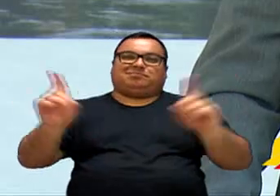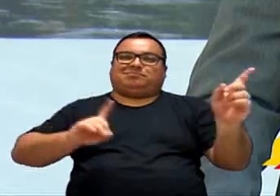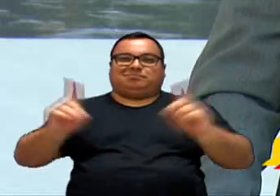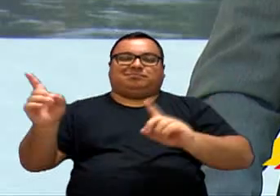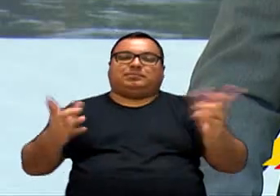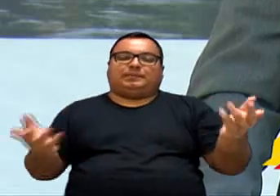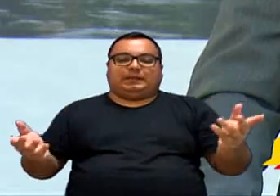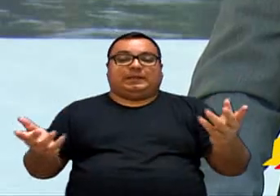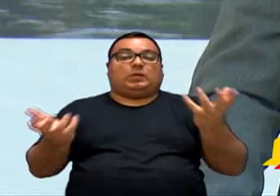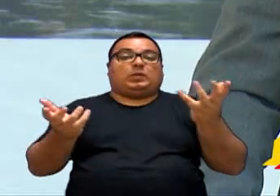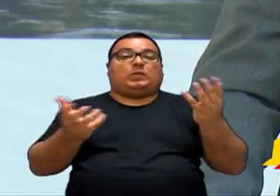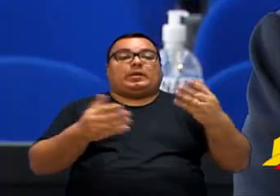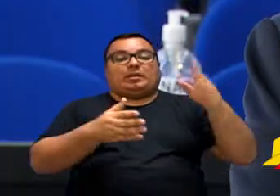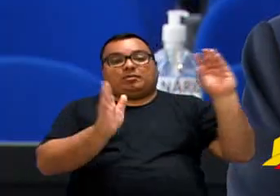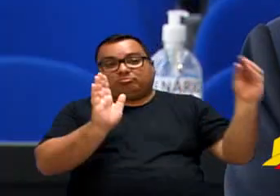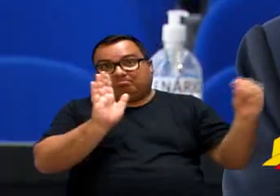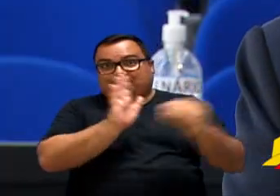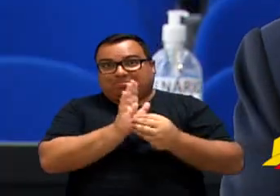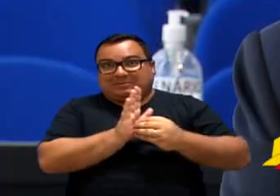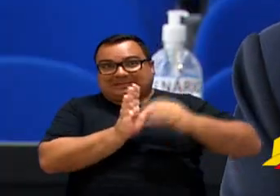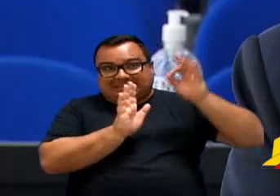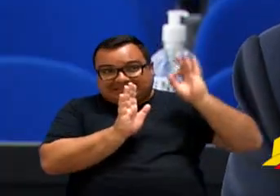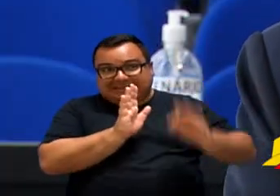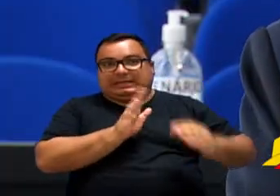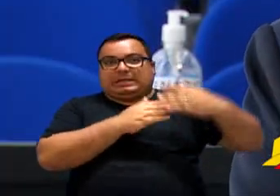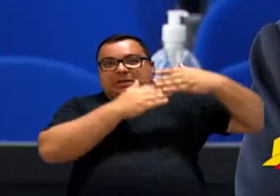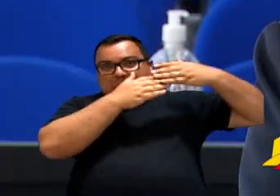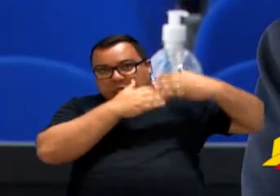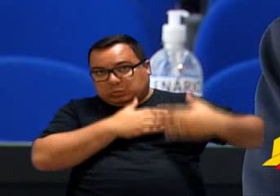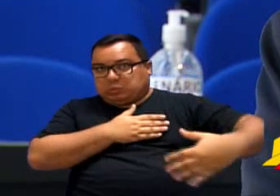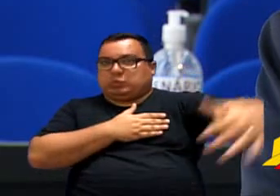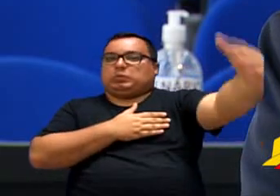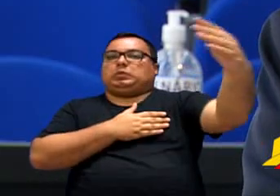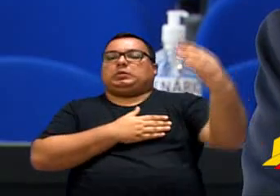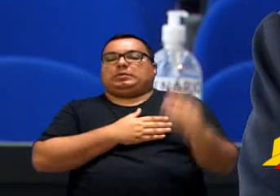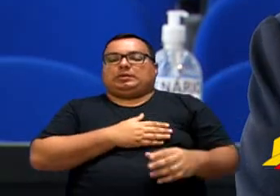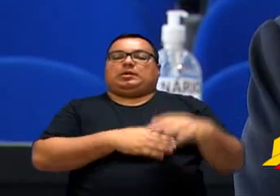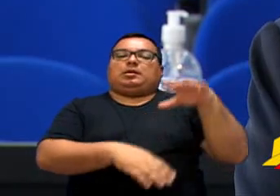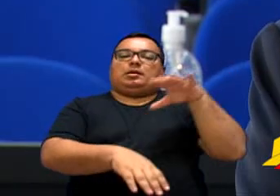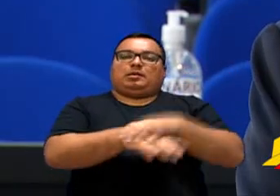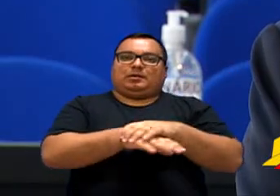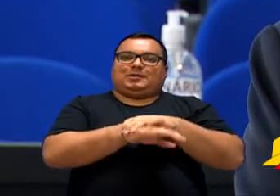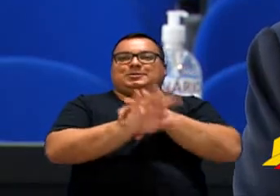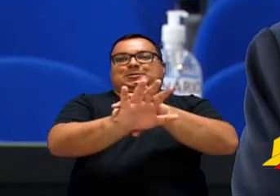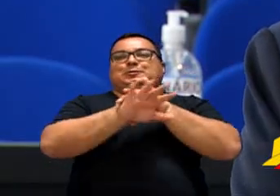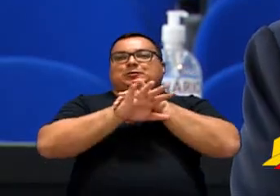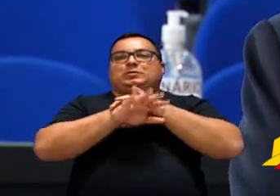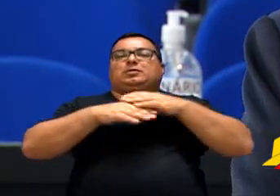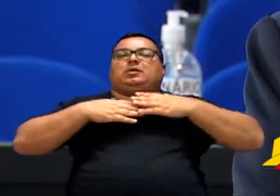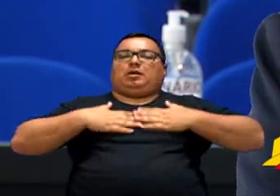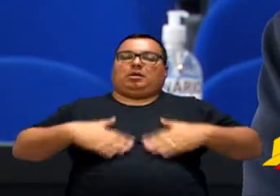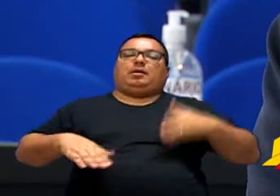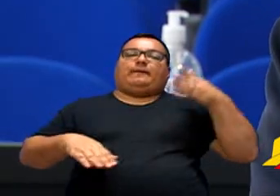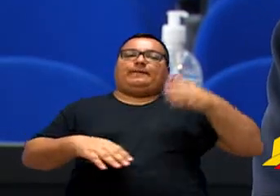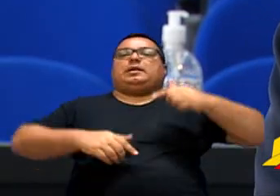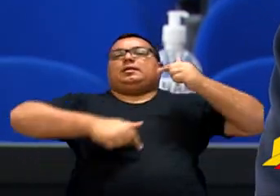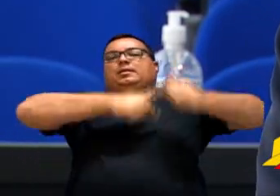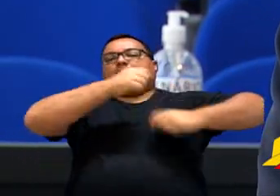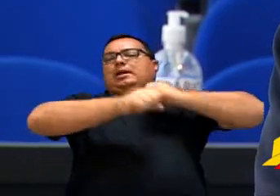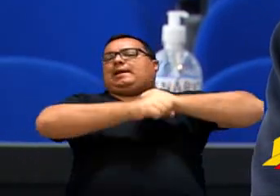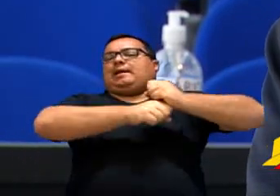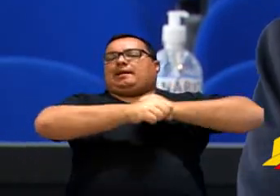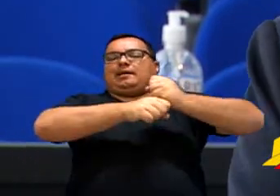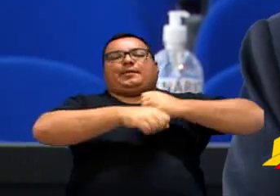Mas a preocupação de garantir o espaço para que os profissionais possam ali executar o seu trabalho, né, que é da Feira da